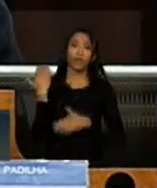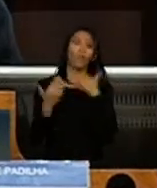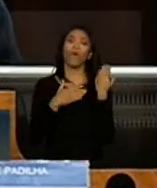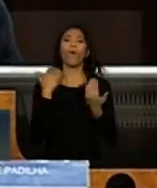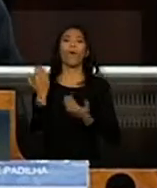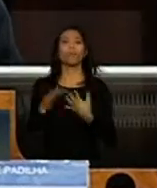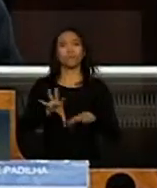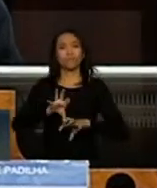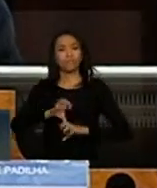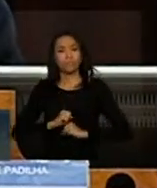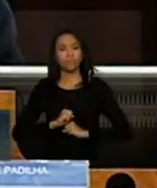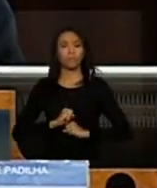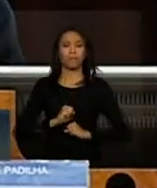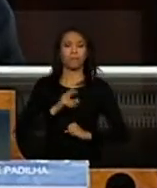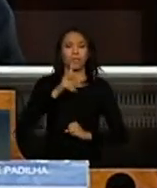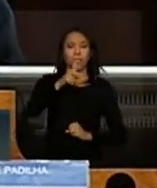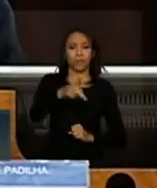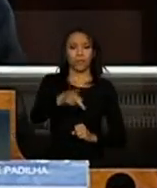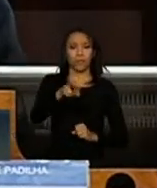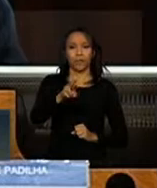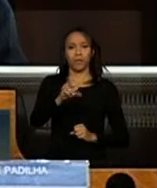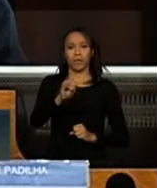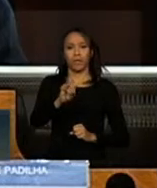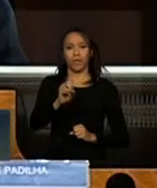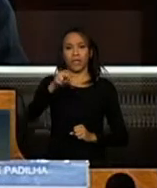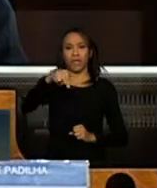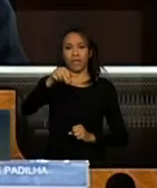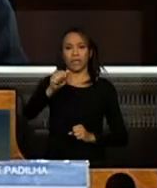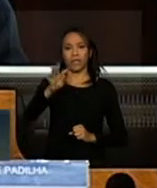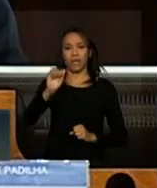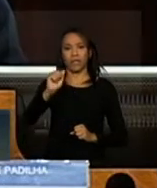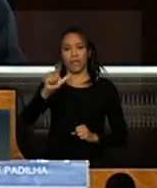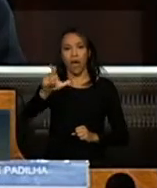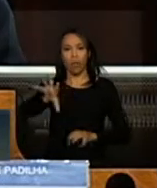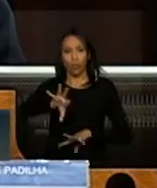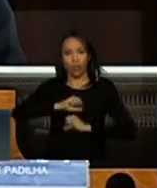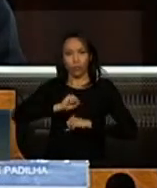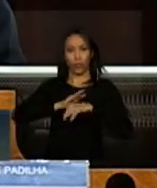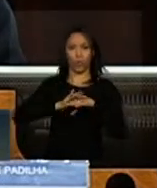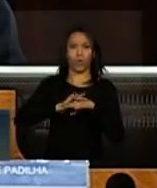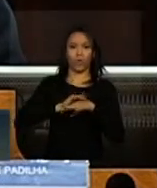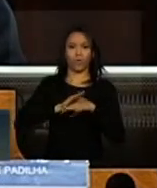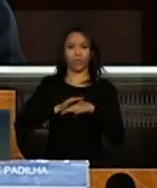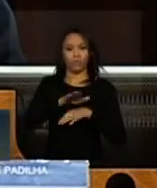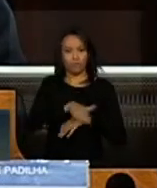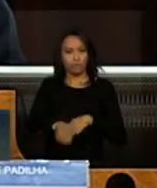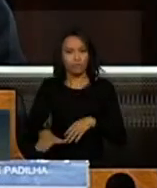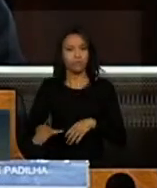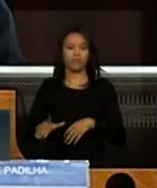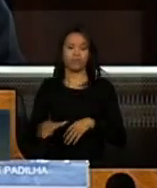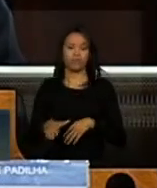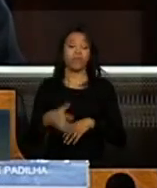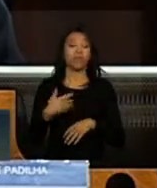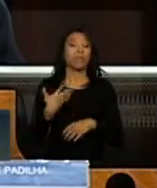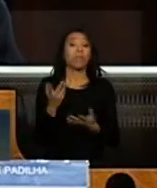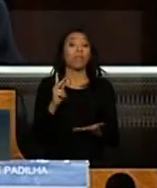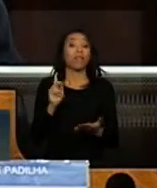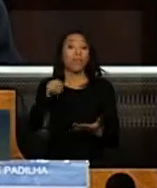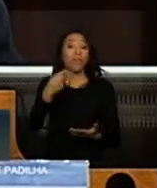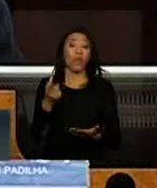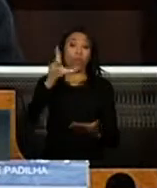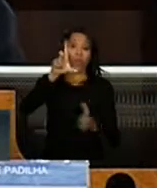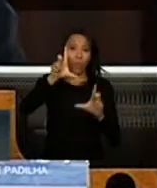infecções perinatais, é a maior proporção de mortalidade por infecções perinatais, e para reduzir